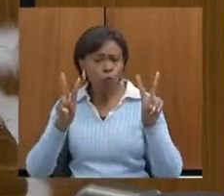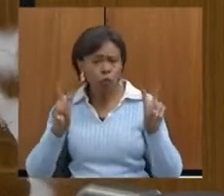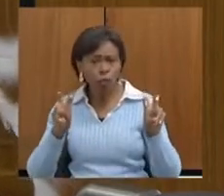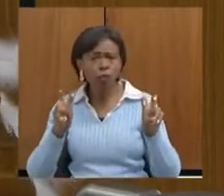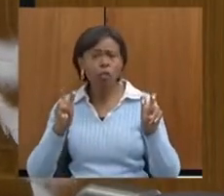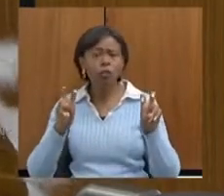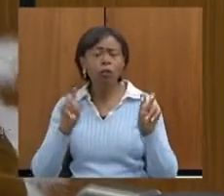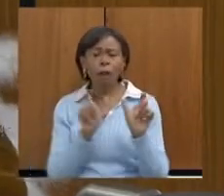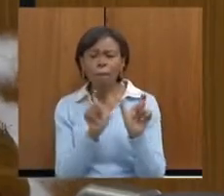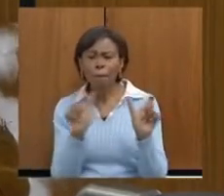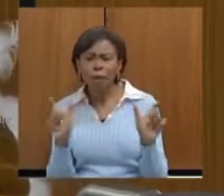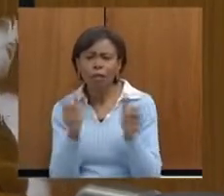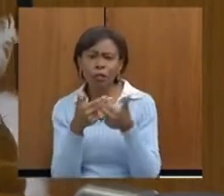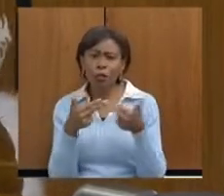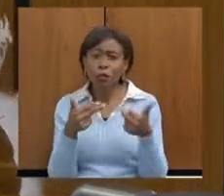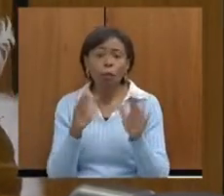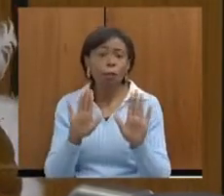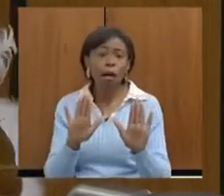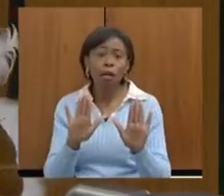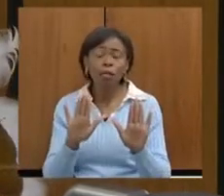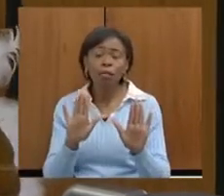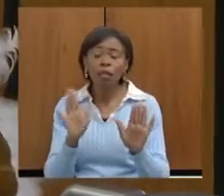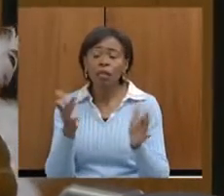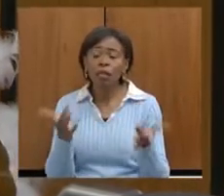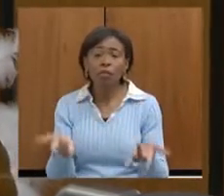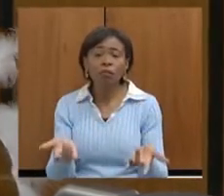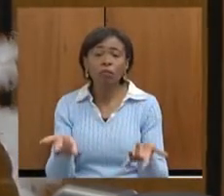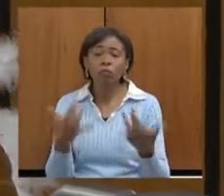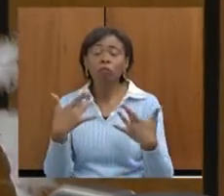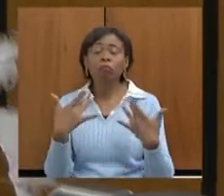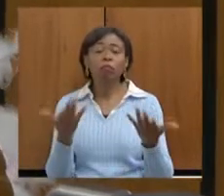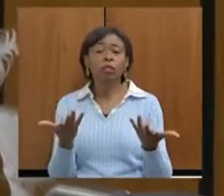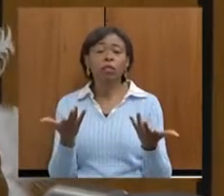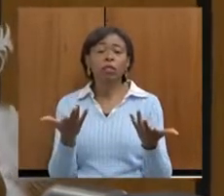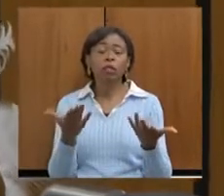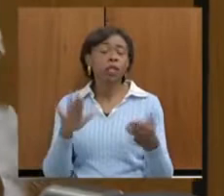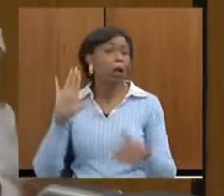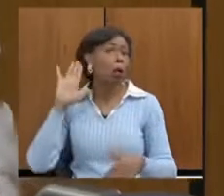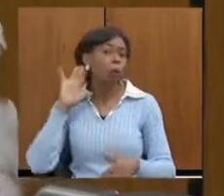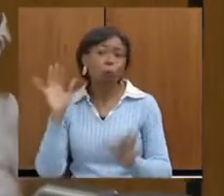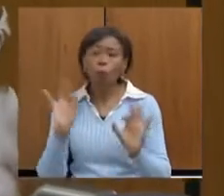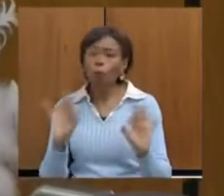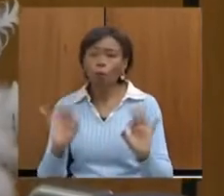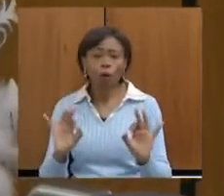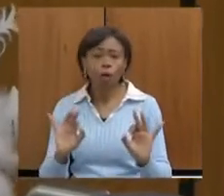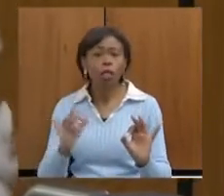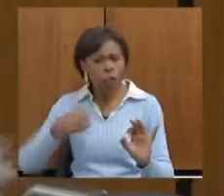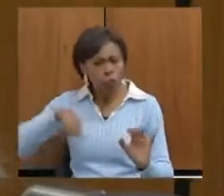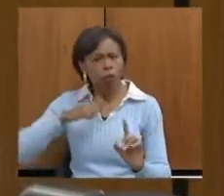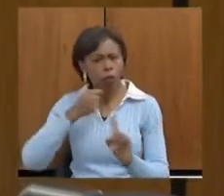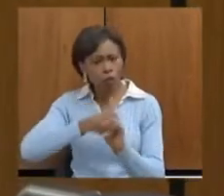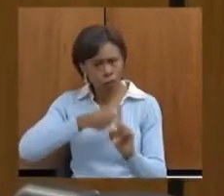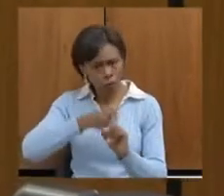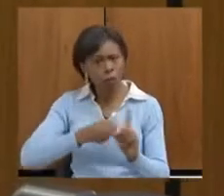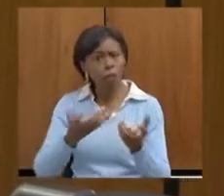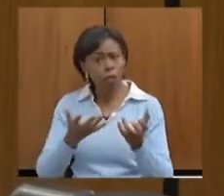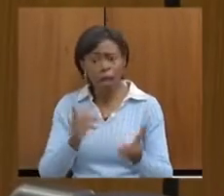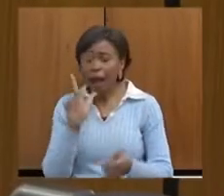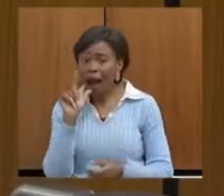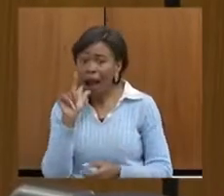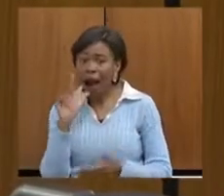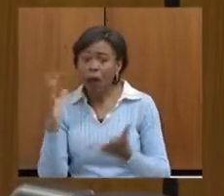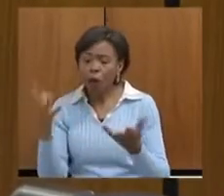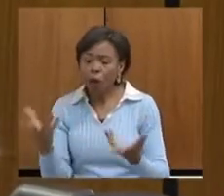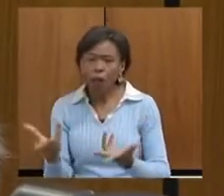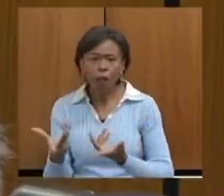sobre esses termos e não somos escutados né e nossa briga nossa luta é mostrar e tem uma água de qualidade né